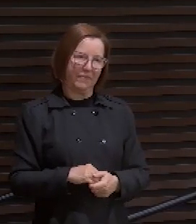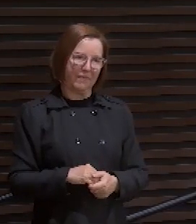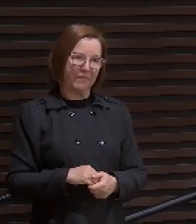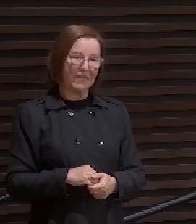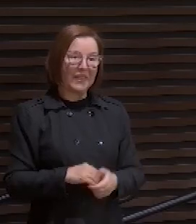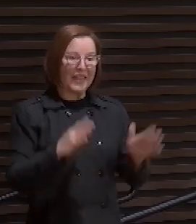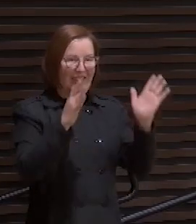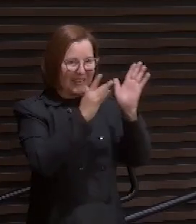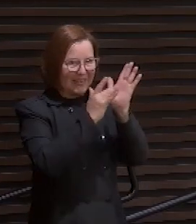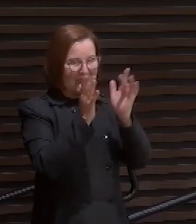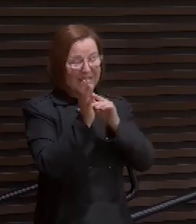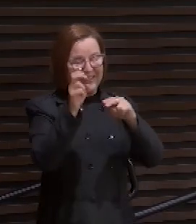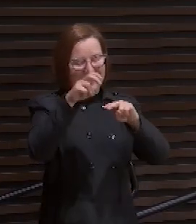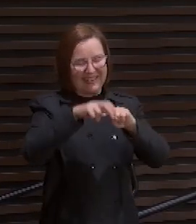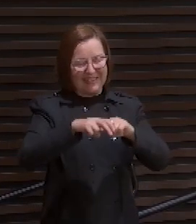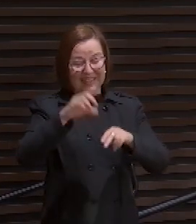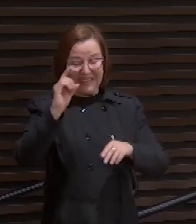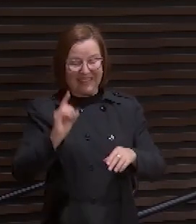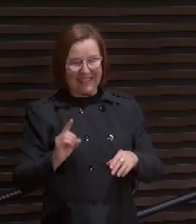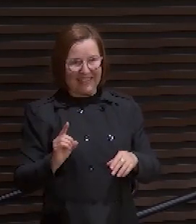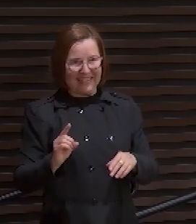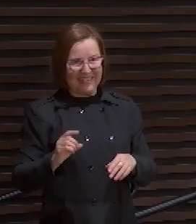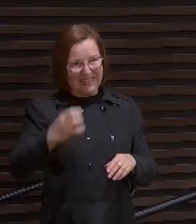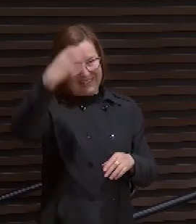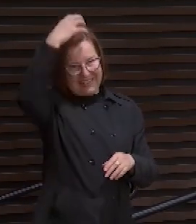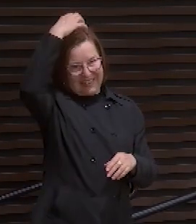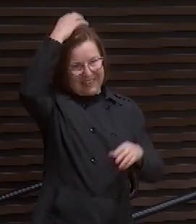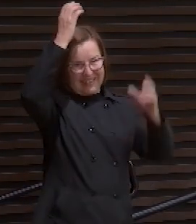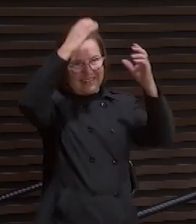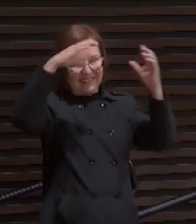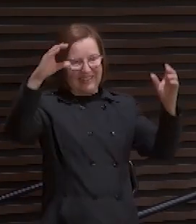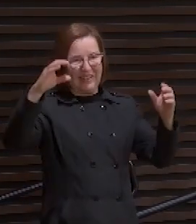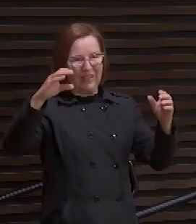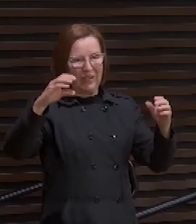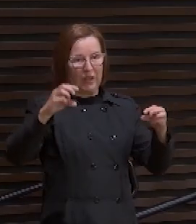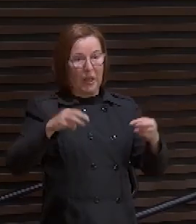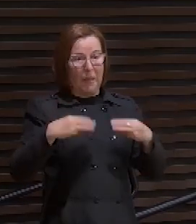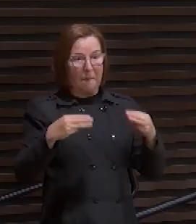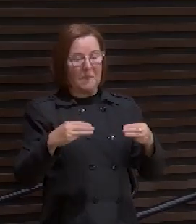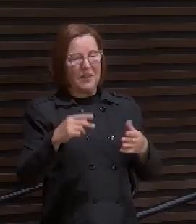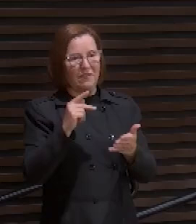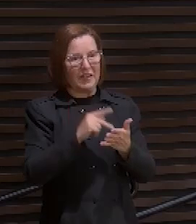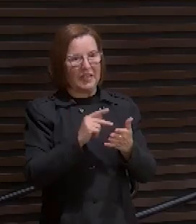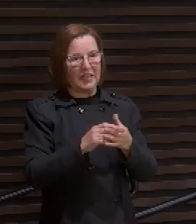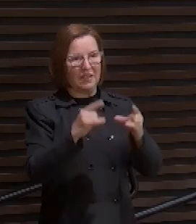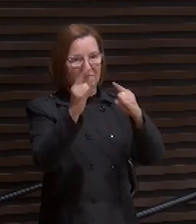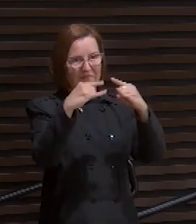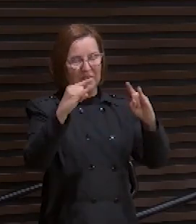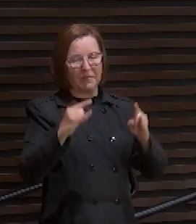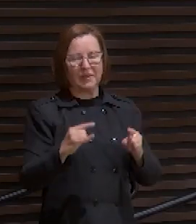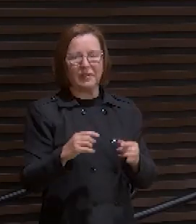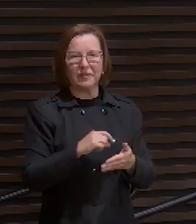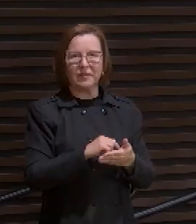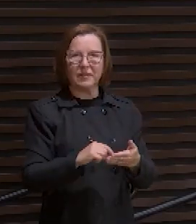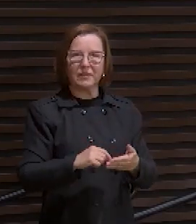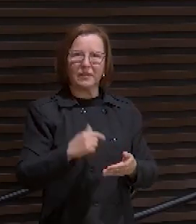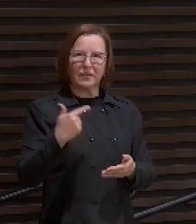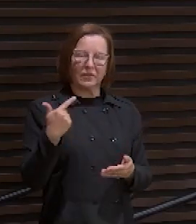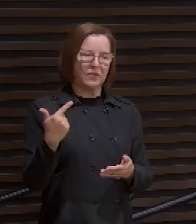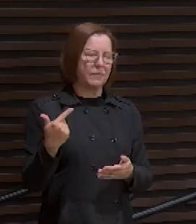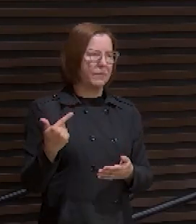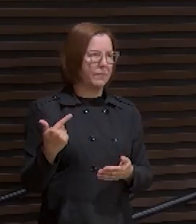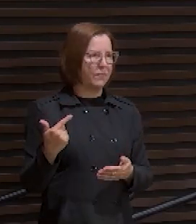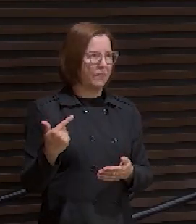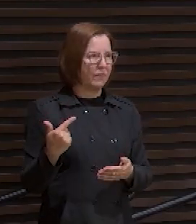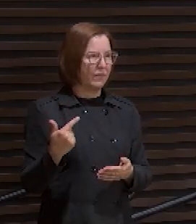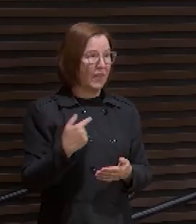Jesus se assentou à destra da majestade nos céus como ministro do verdadeiro tabernáculo. Versículo 2,